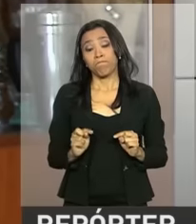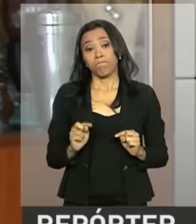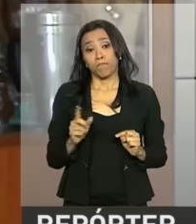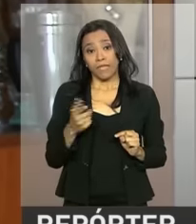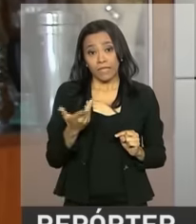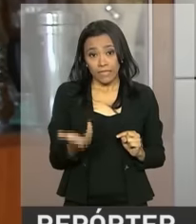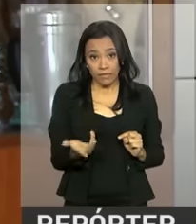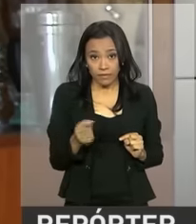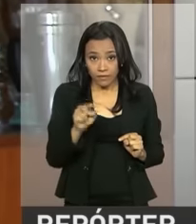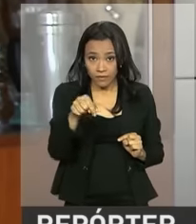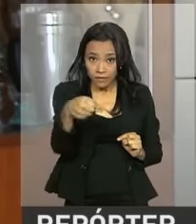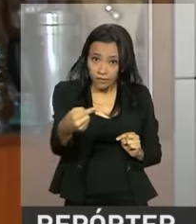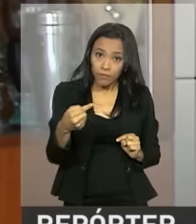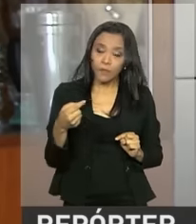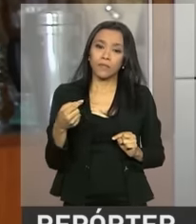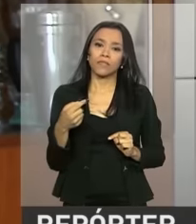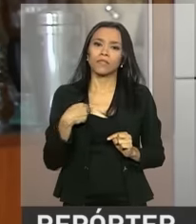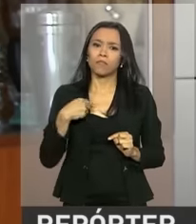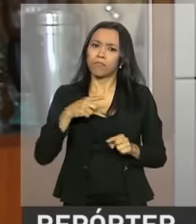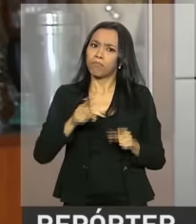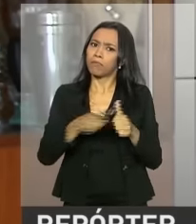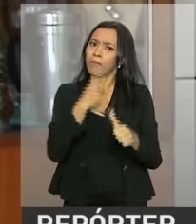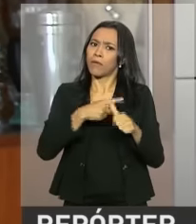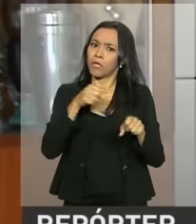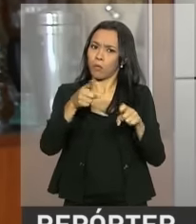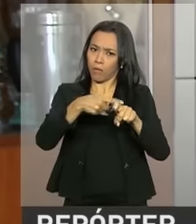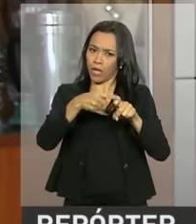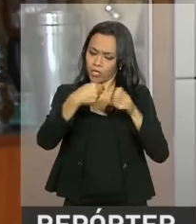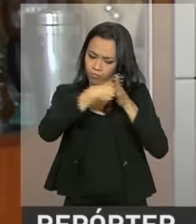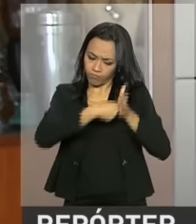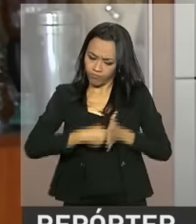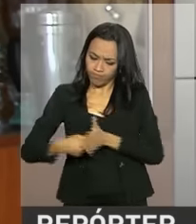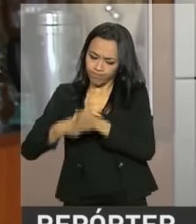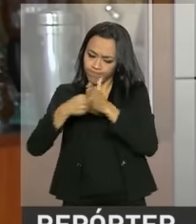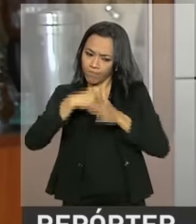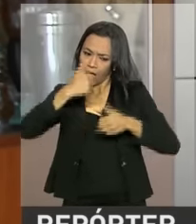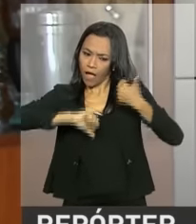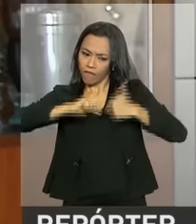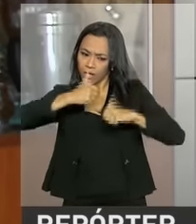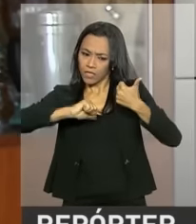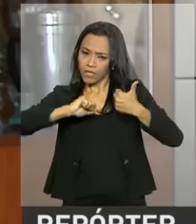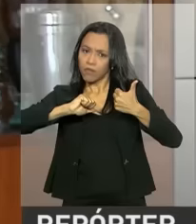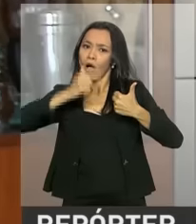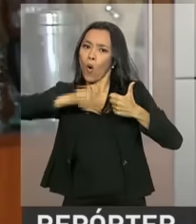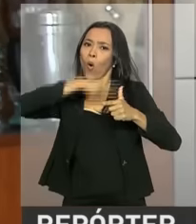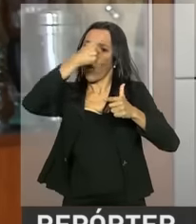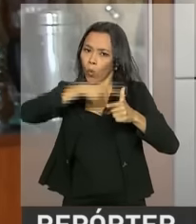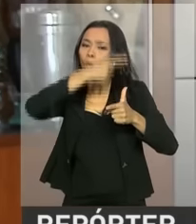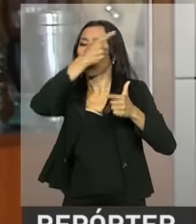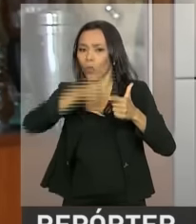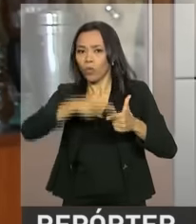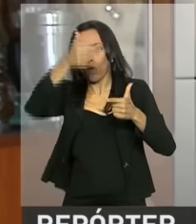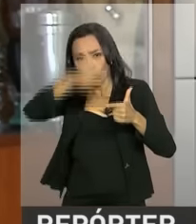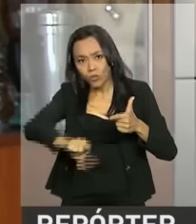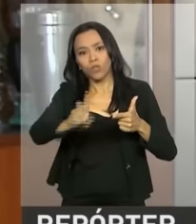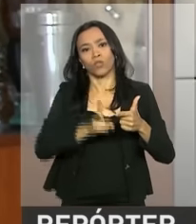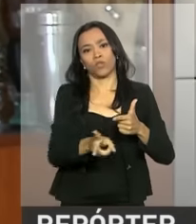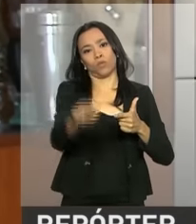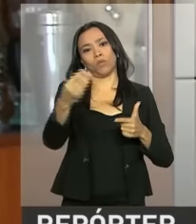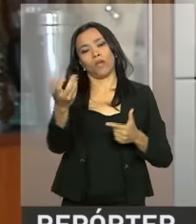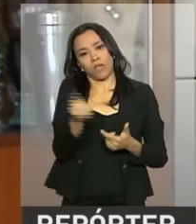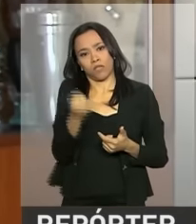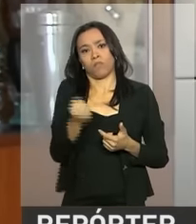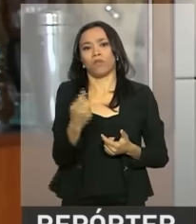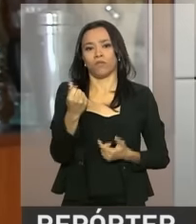renovado era renovado a partir das perícias médicas que a gente faz ele renova ou não vê a sua capacidade ou não laboral né E daí eu